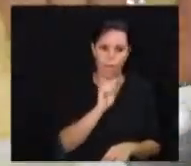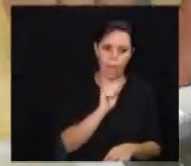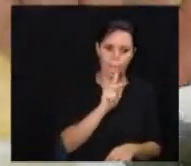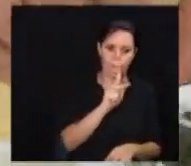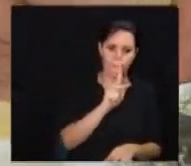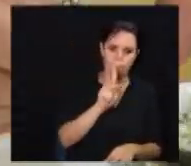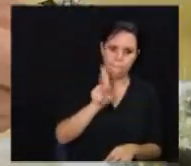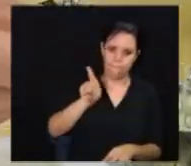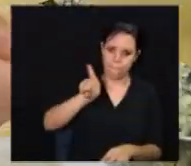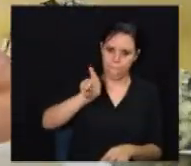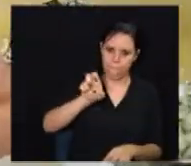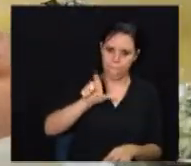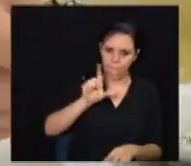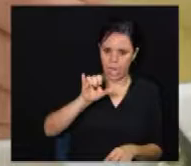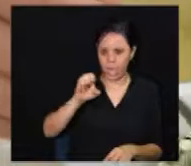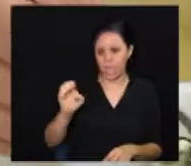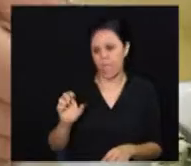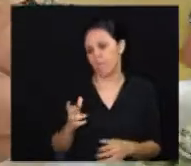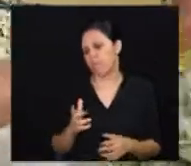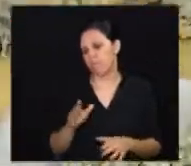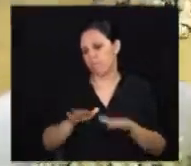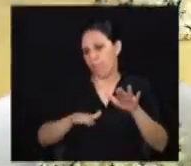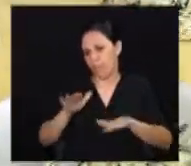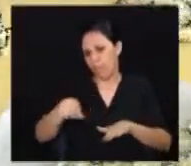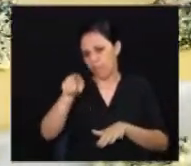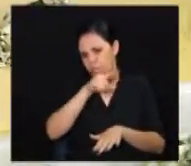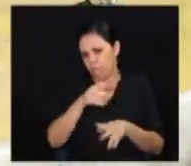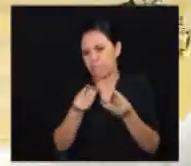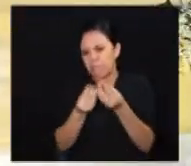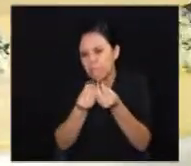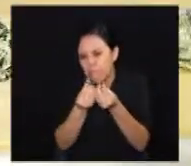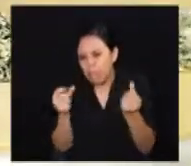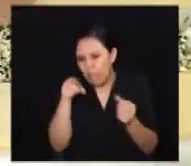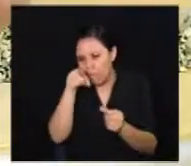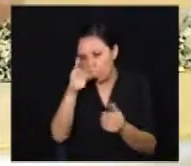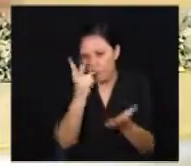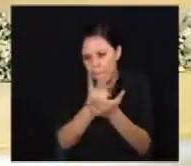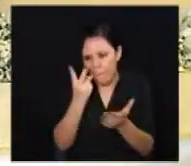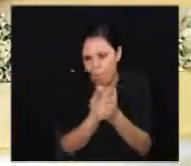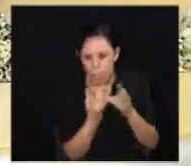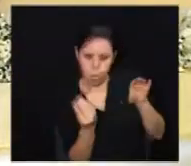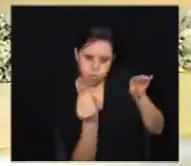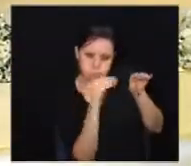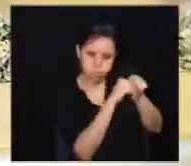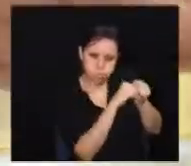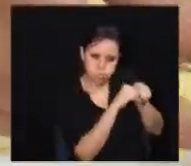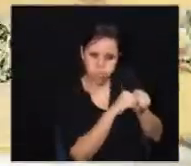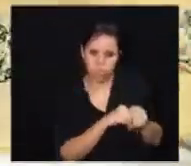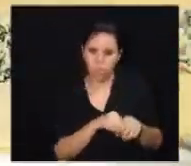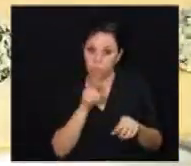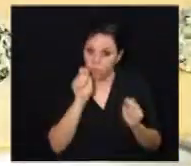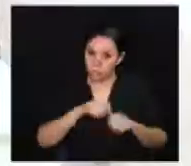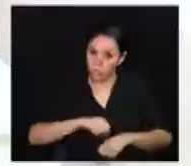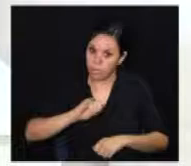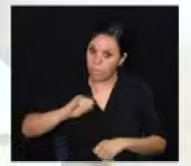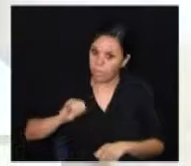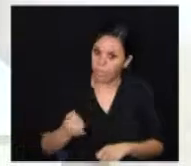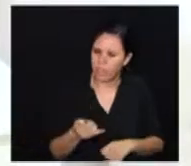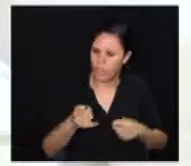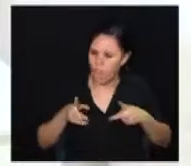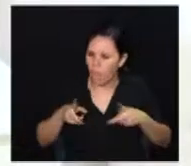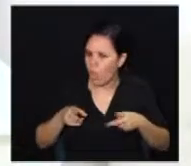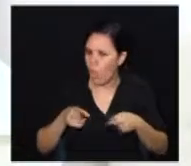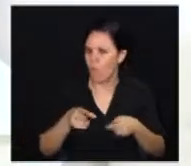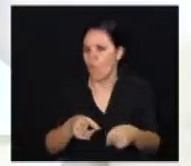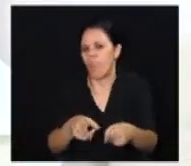Entendi. Dá para aproveitar. Não precisa ter a mesma delicadeza dessa massa recheada. Então dá para você aproveitar isso aqui e cortar em